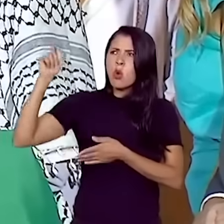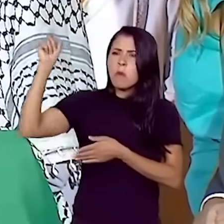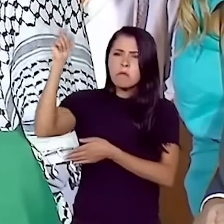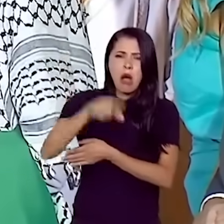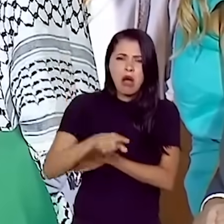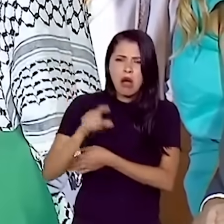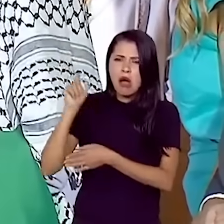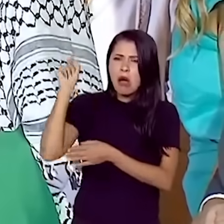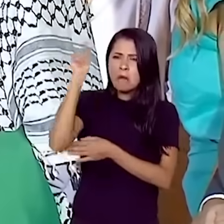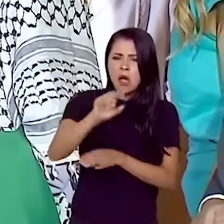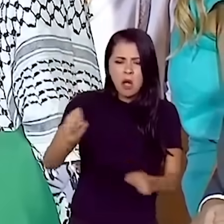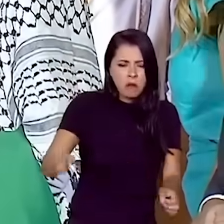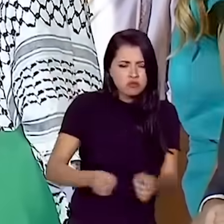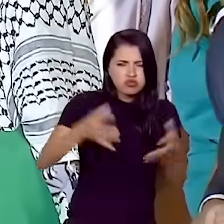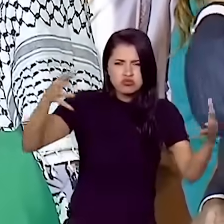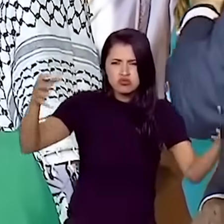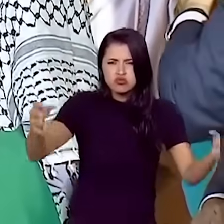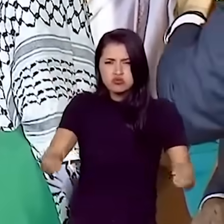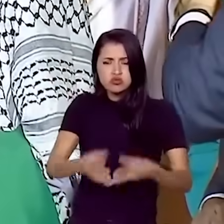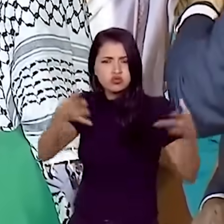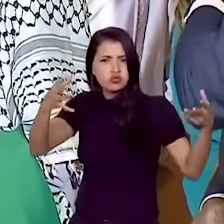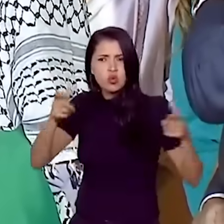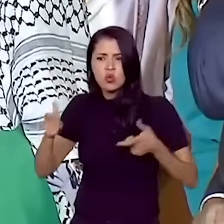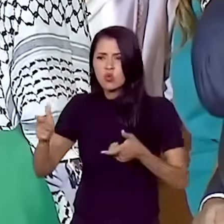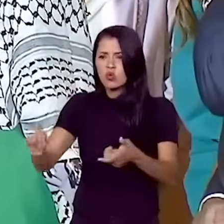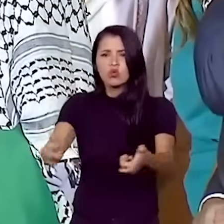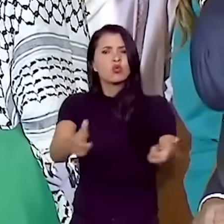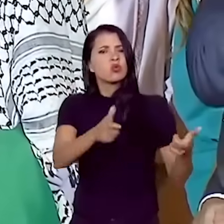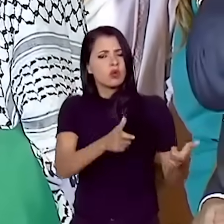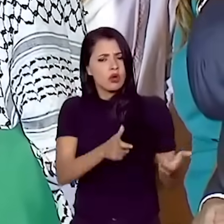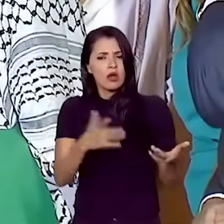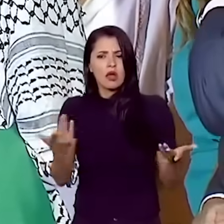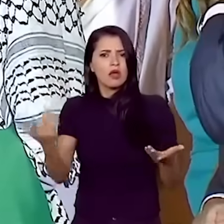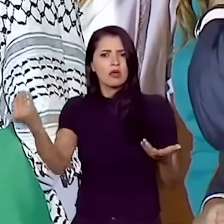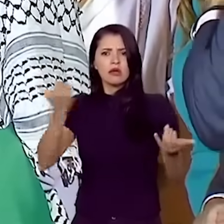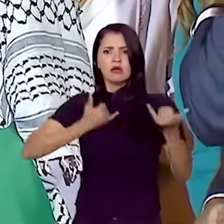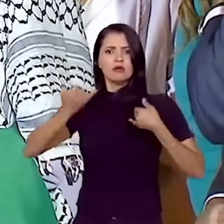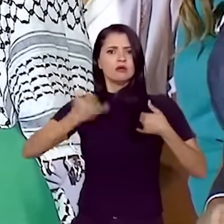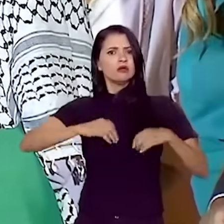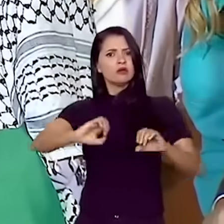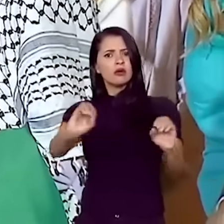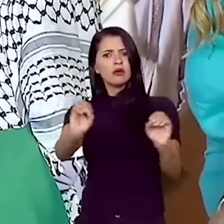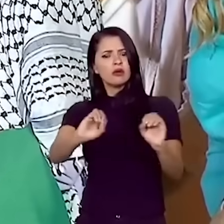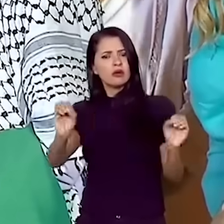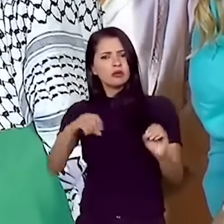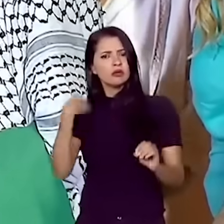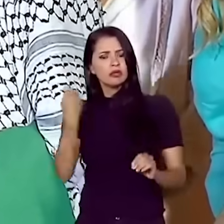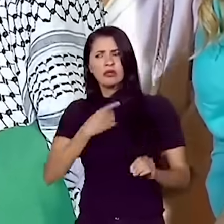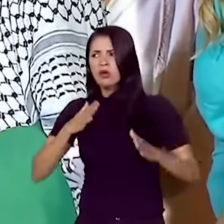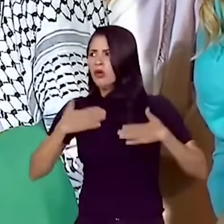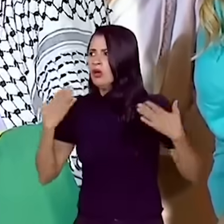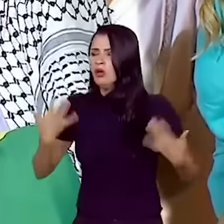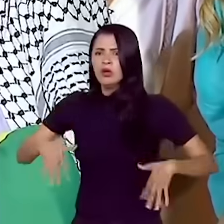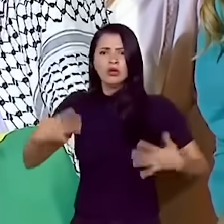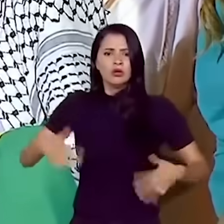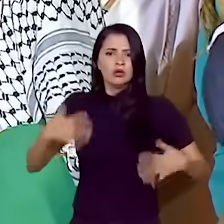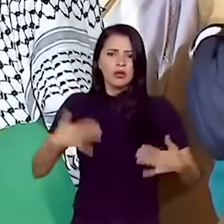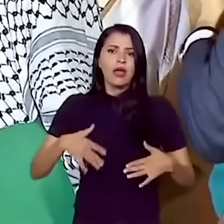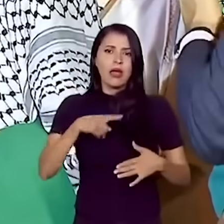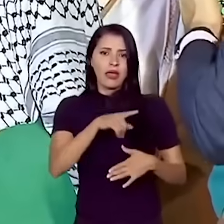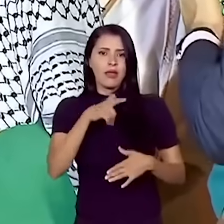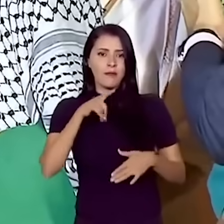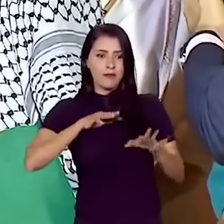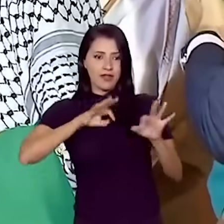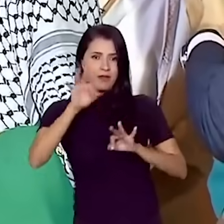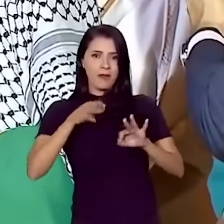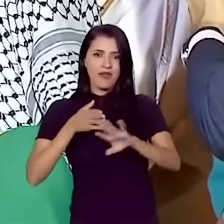bombas, começaram a bombardear todo lugar, sem avisos, e a gente ficou assustada. Ela estava preparando para ir para